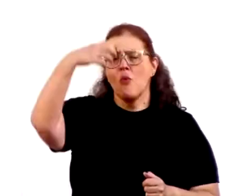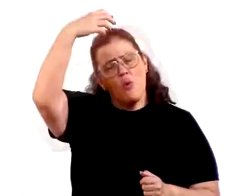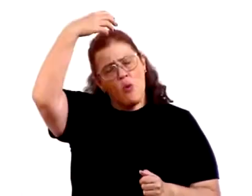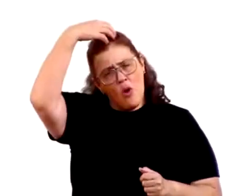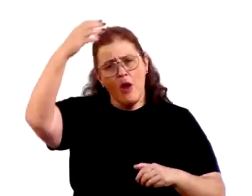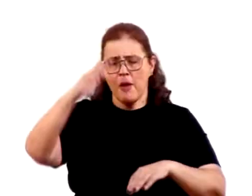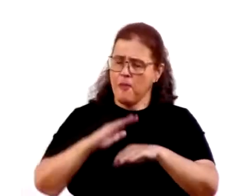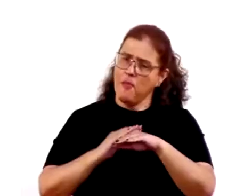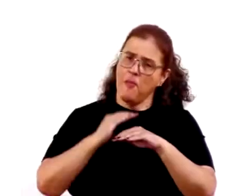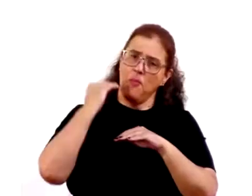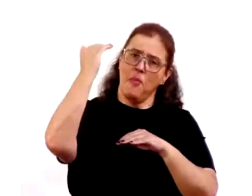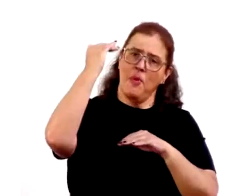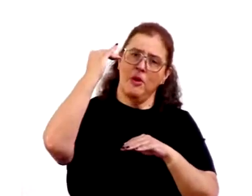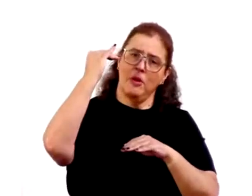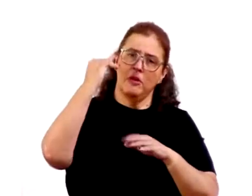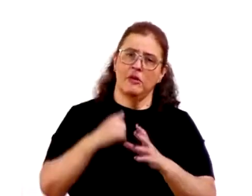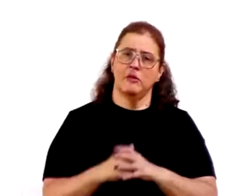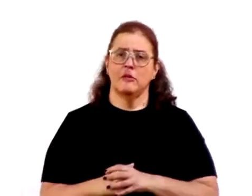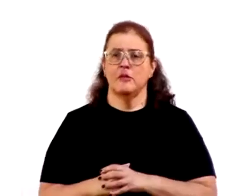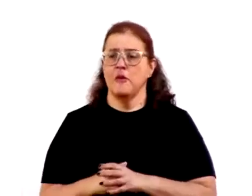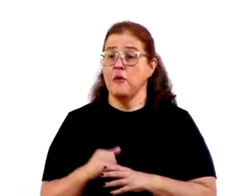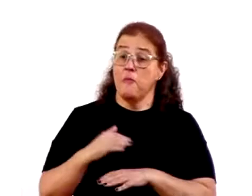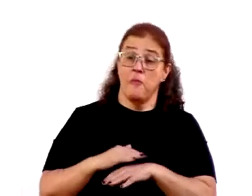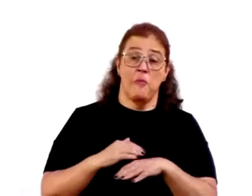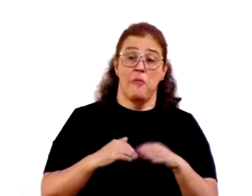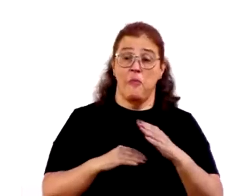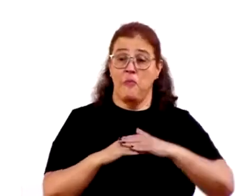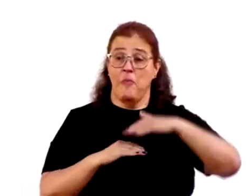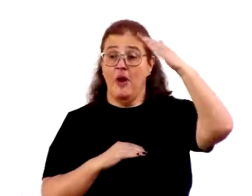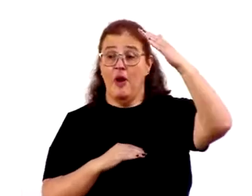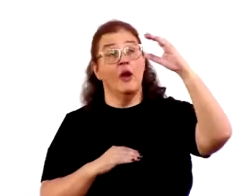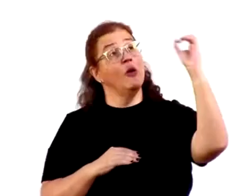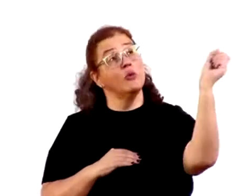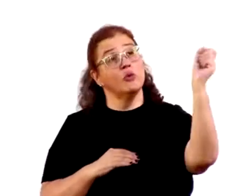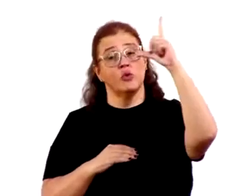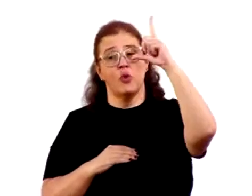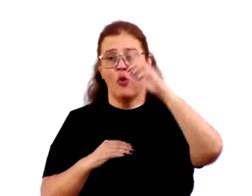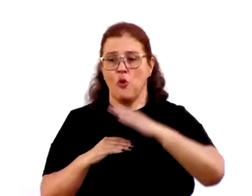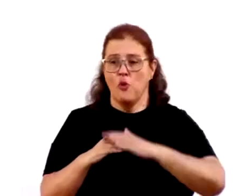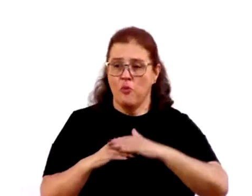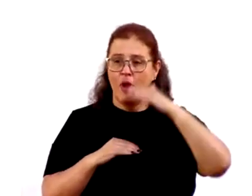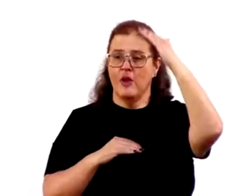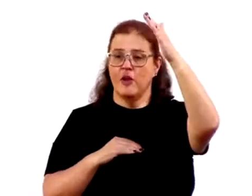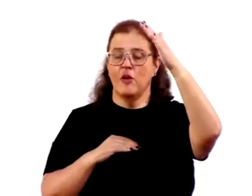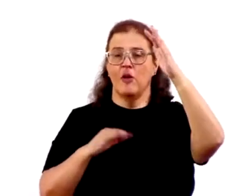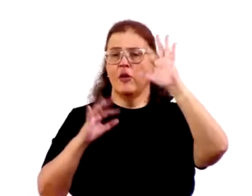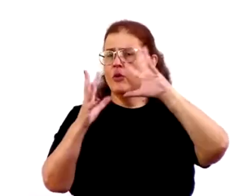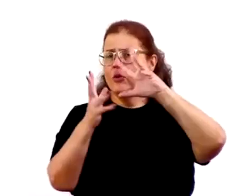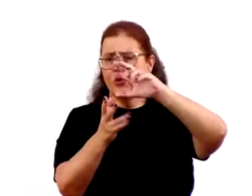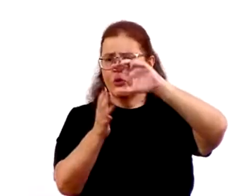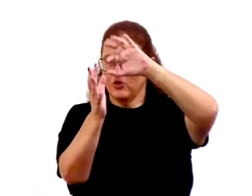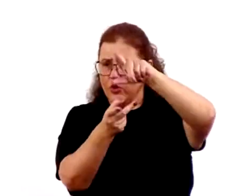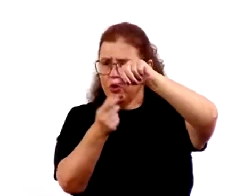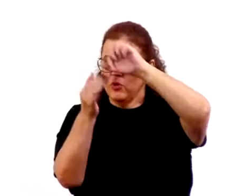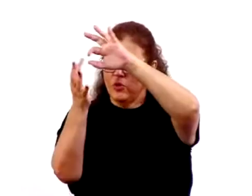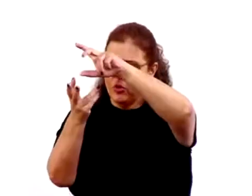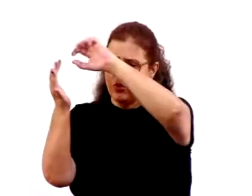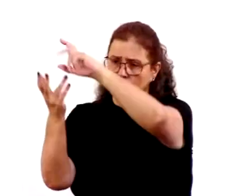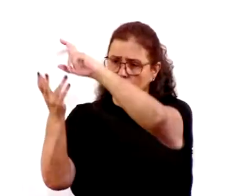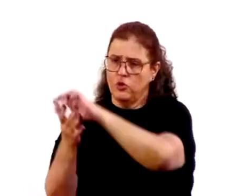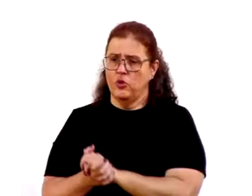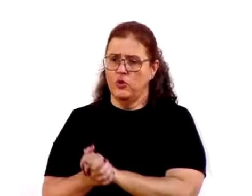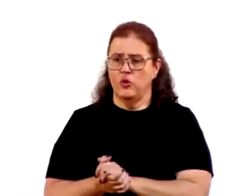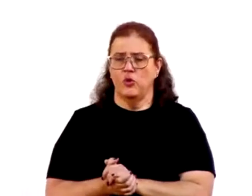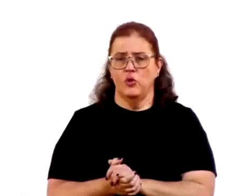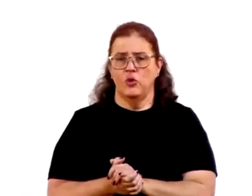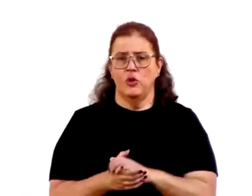sobre tudo, maior que o Sol, maior que os planetas, muito maior que o terceiro planeta,